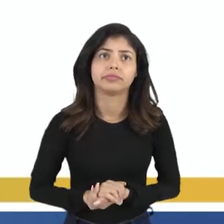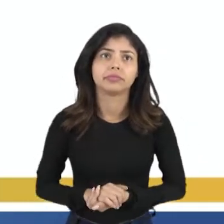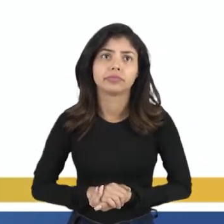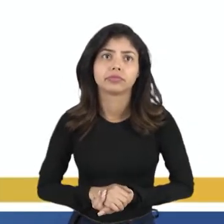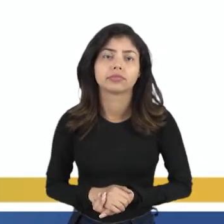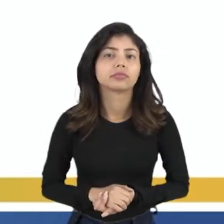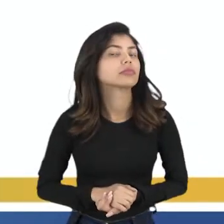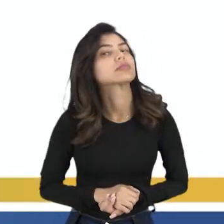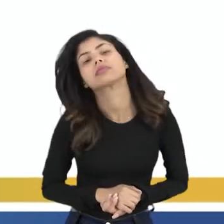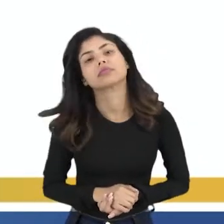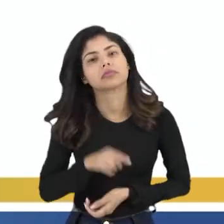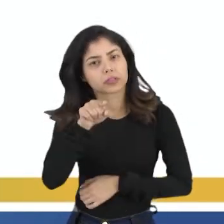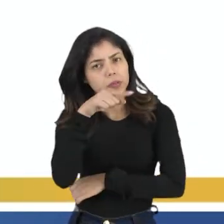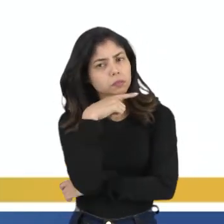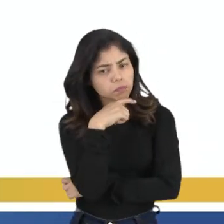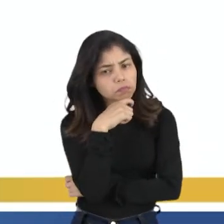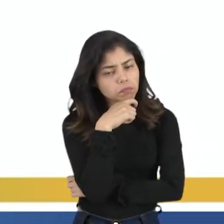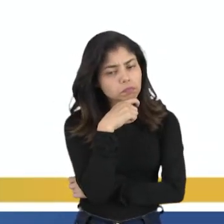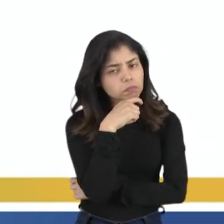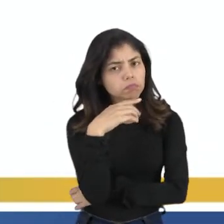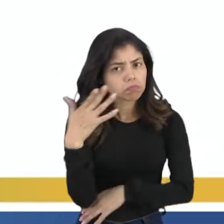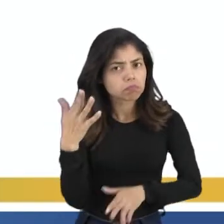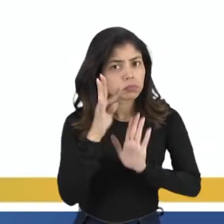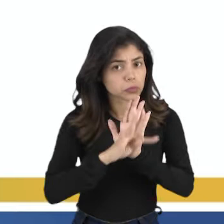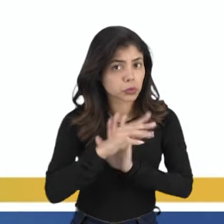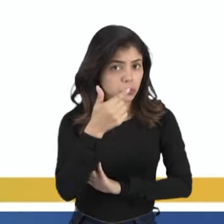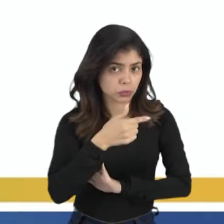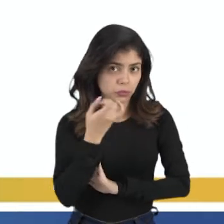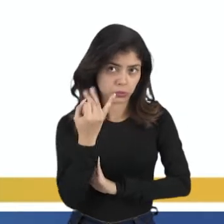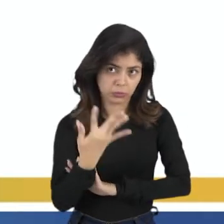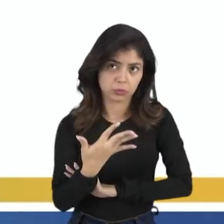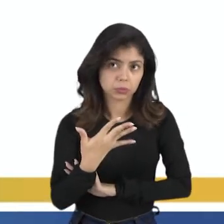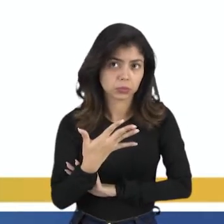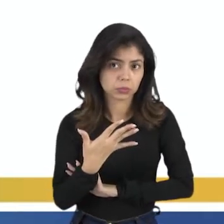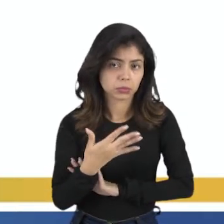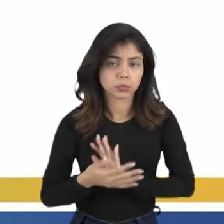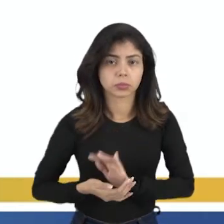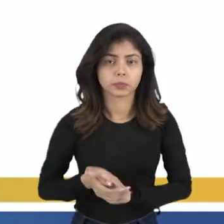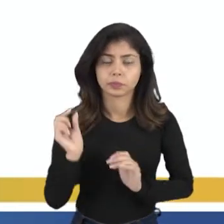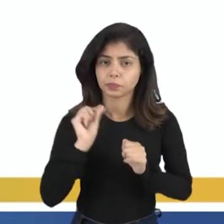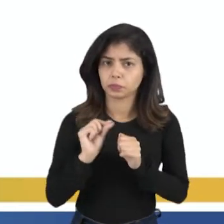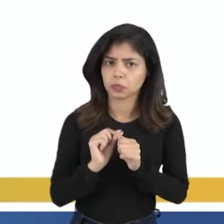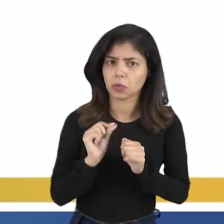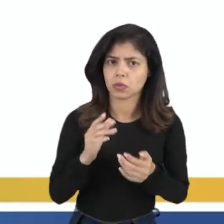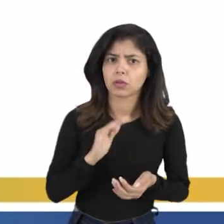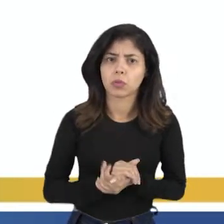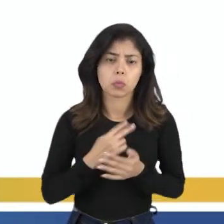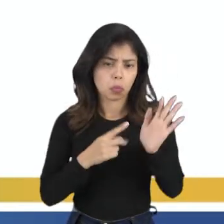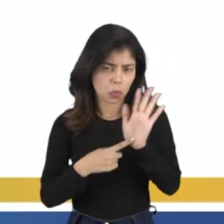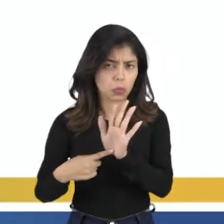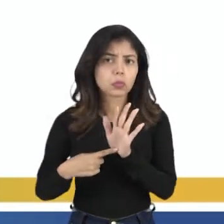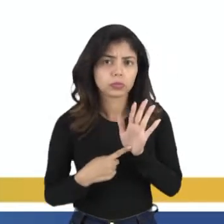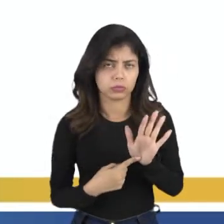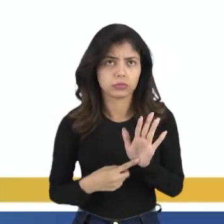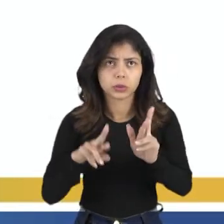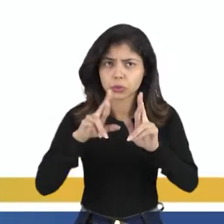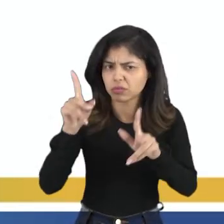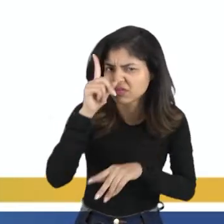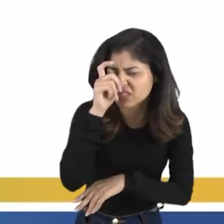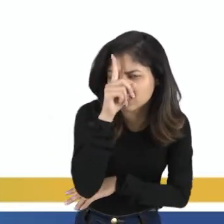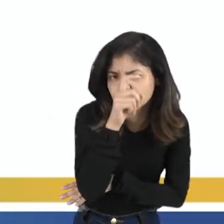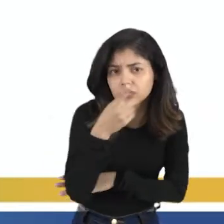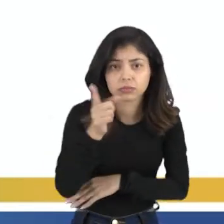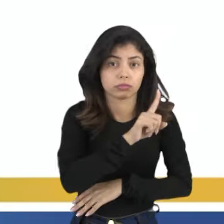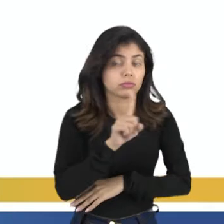filhos, é isso que o texto 2 exemplifica? Ele faz menção que é